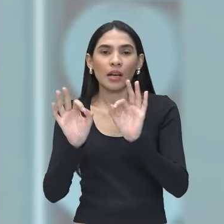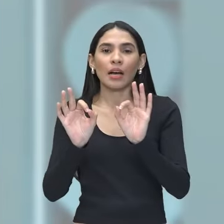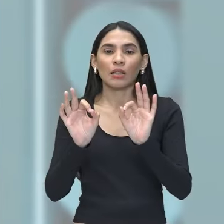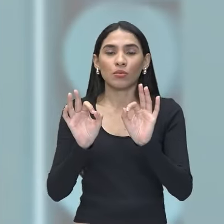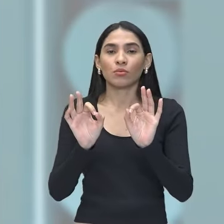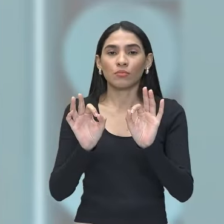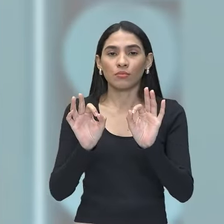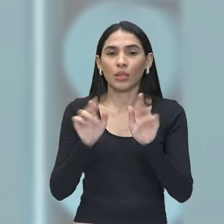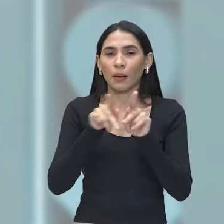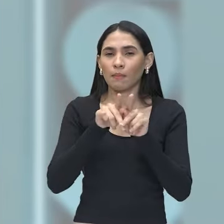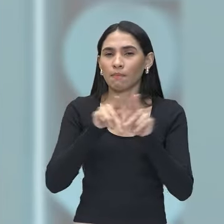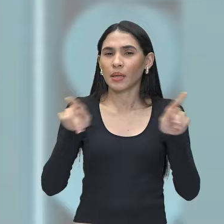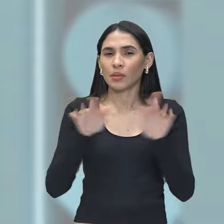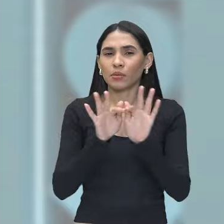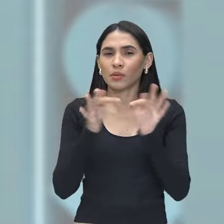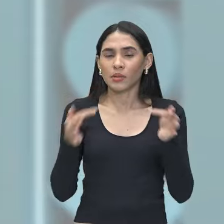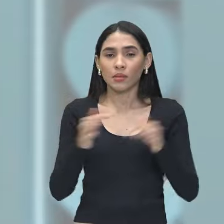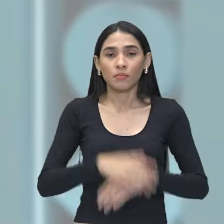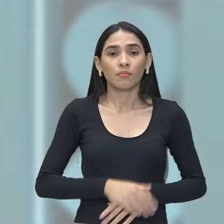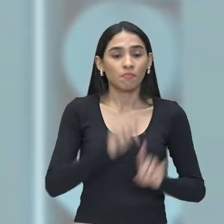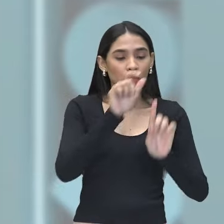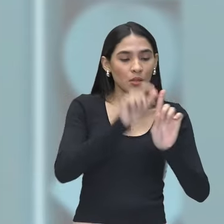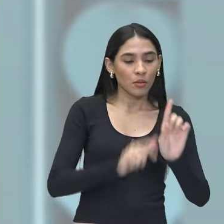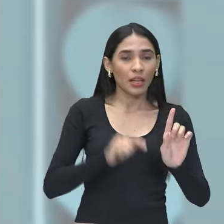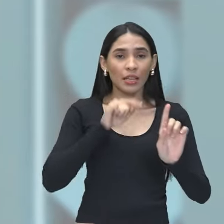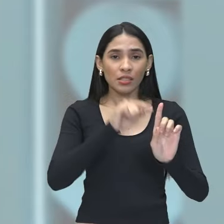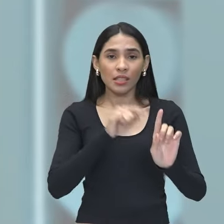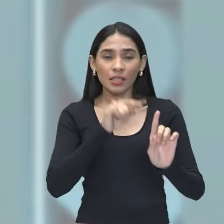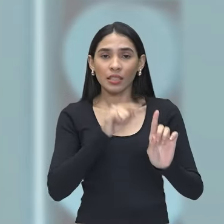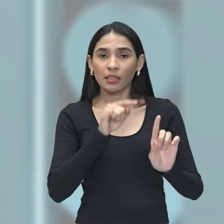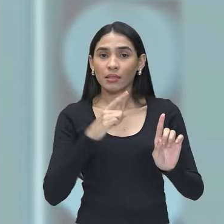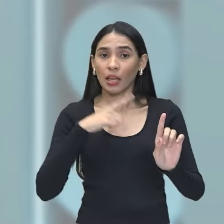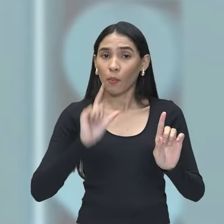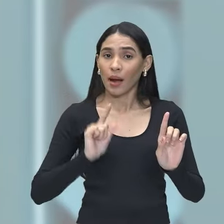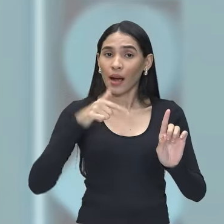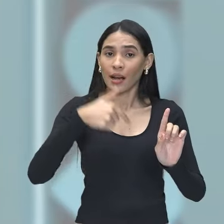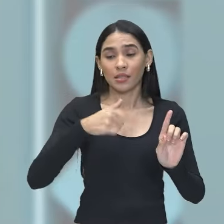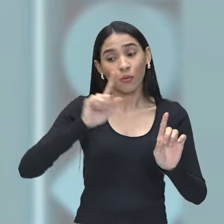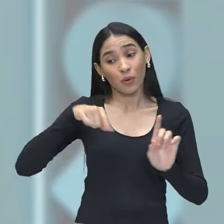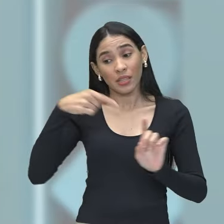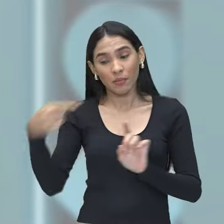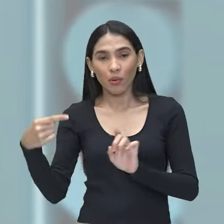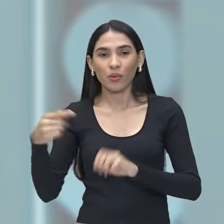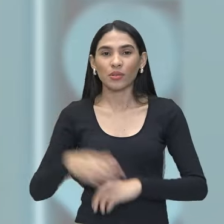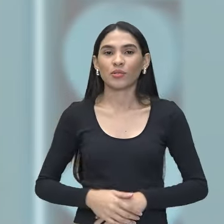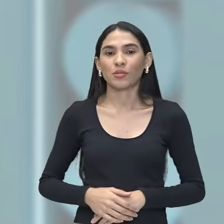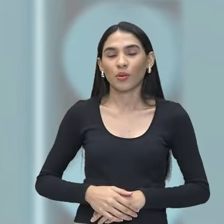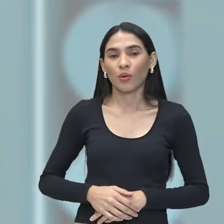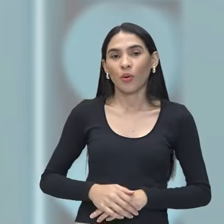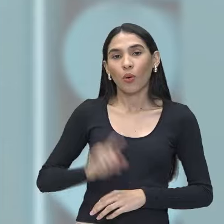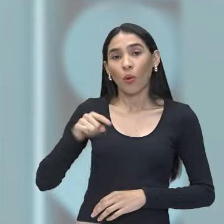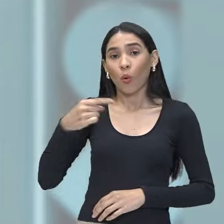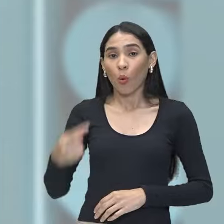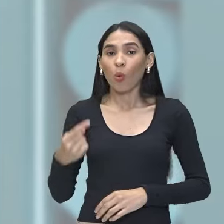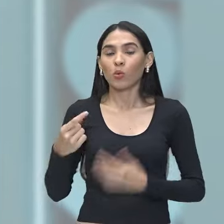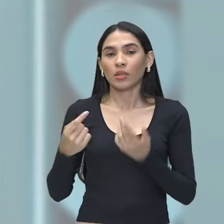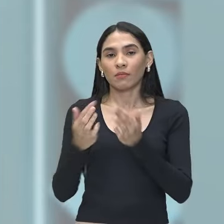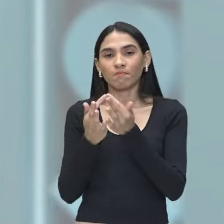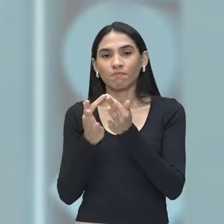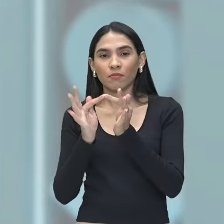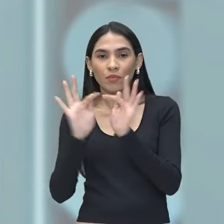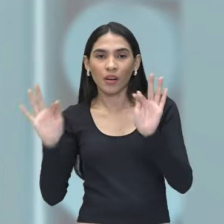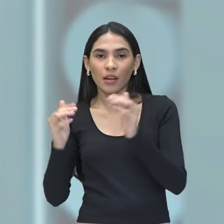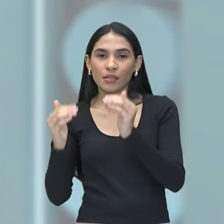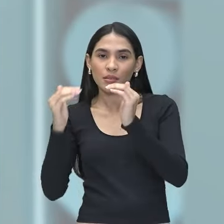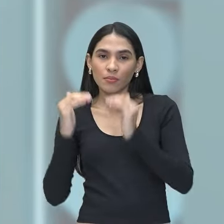períodos simples, né? A personagem tal faz tal coisa, aí ponto seguido. Aí vem um outro período dizendo o que